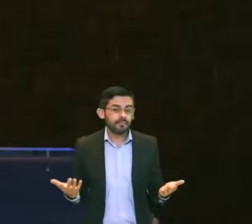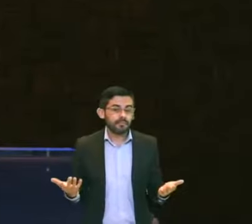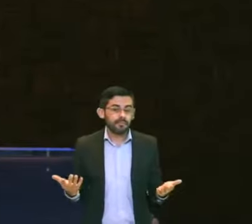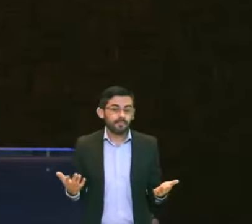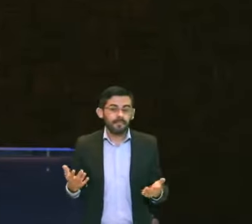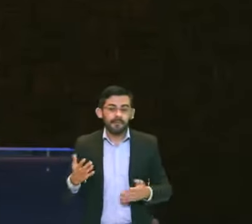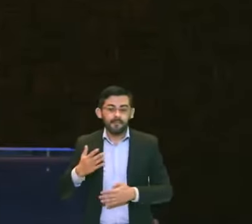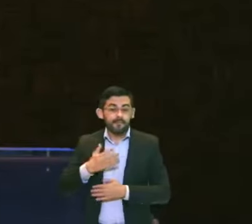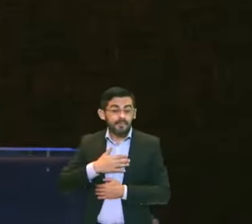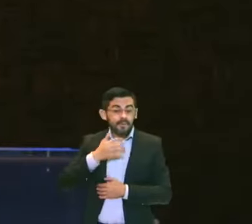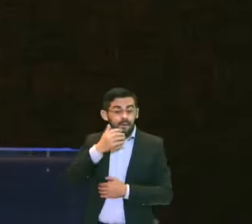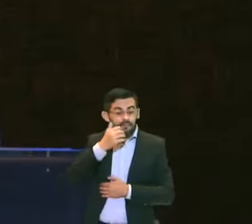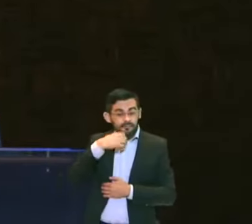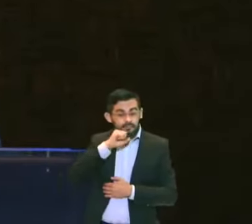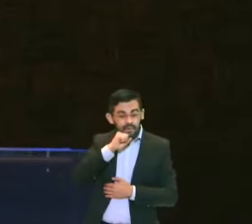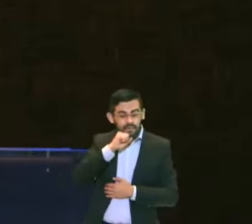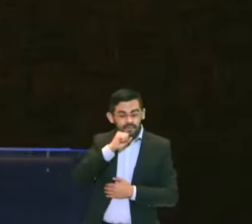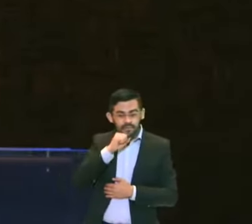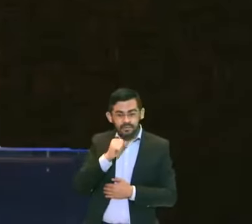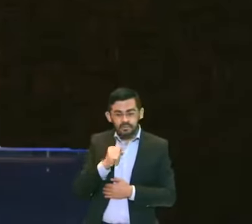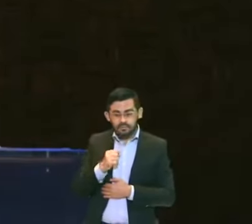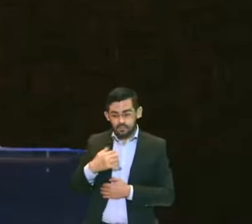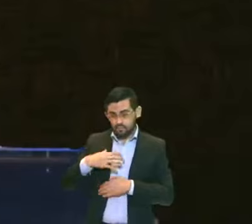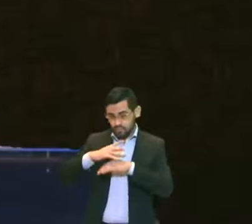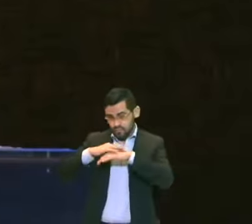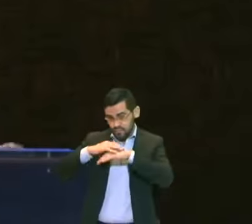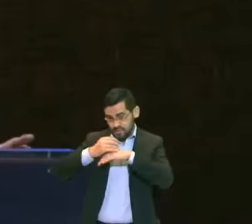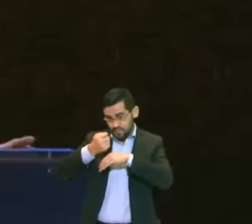Minha mãe ficou doente quase 9 anos.